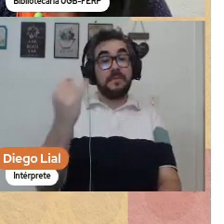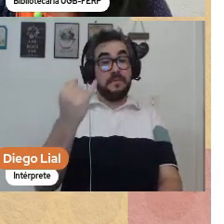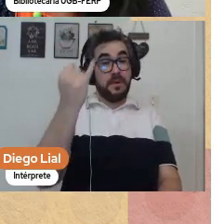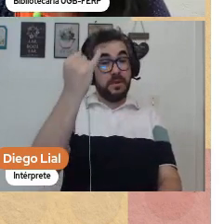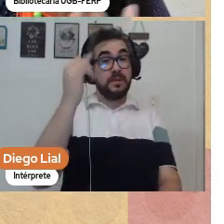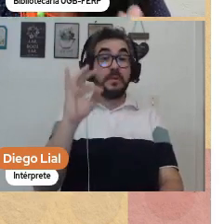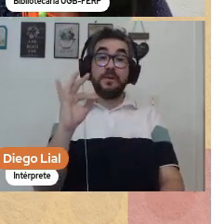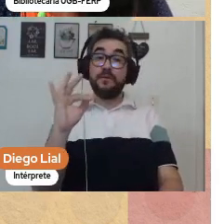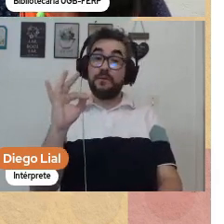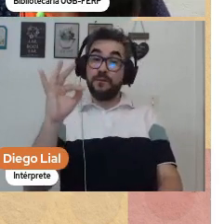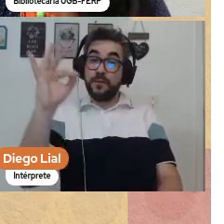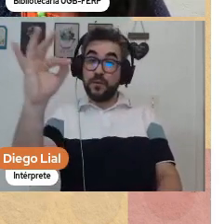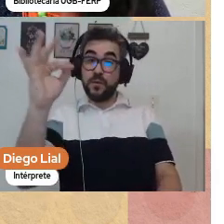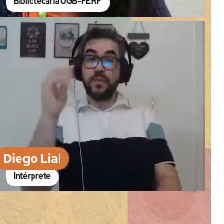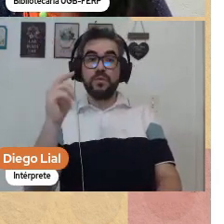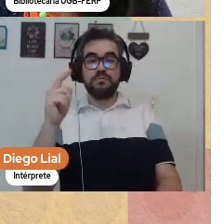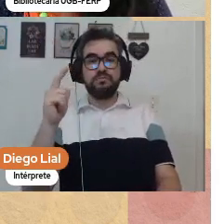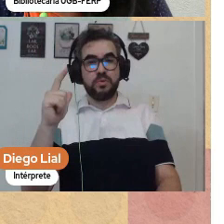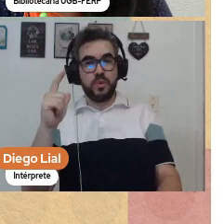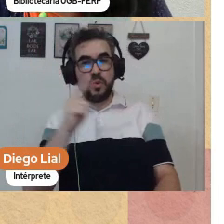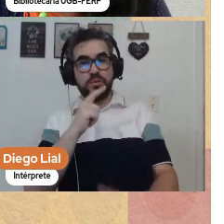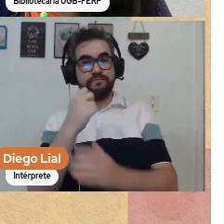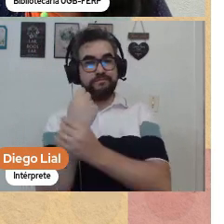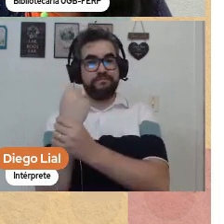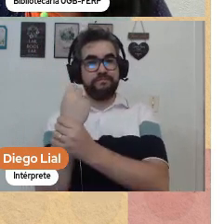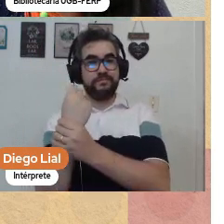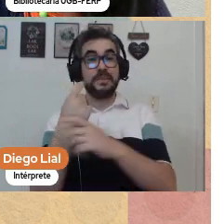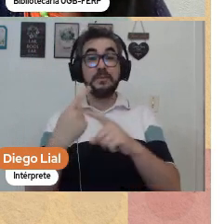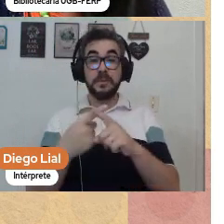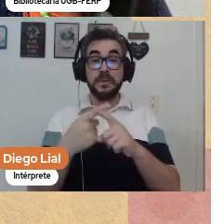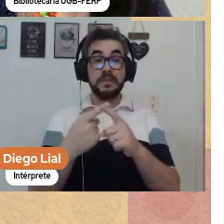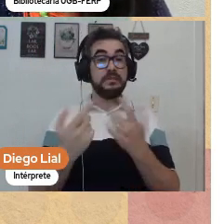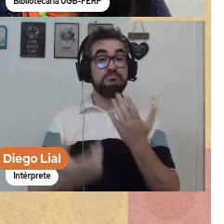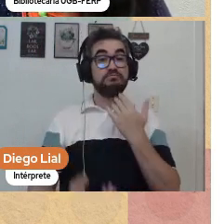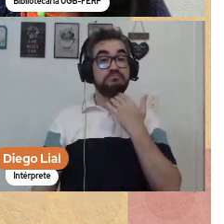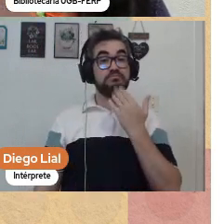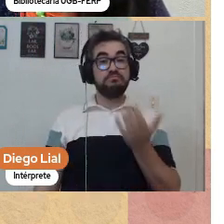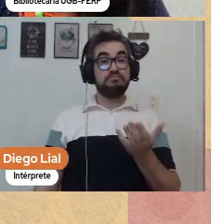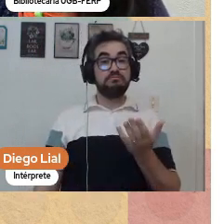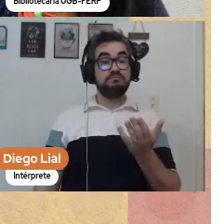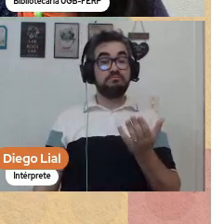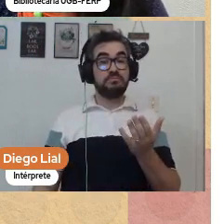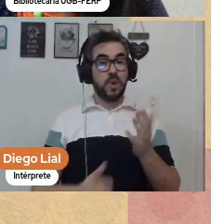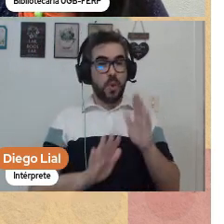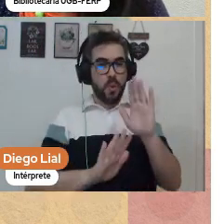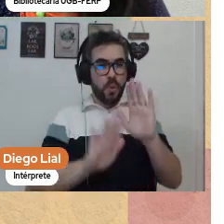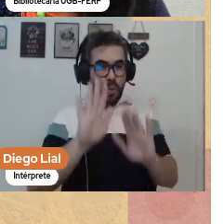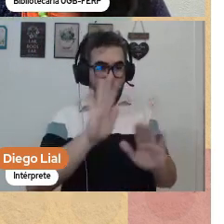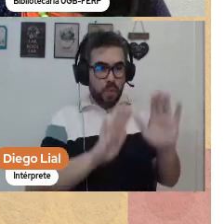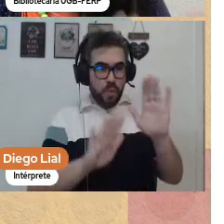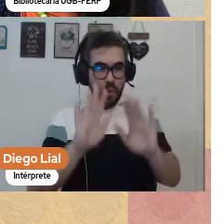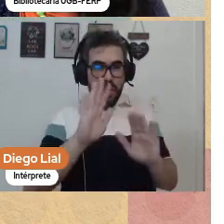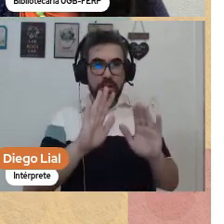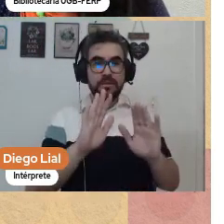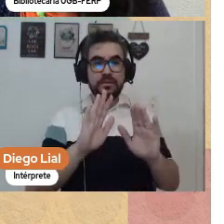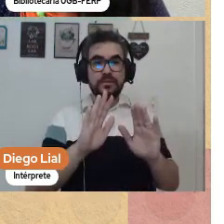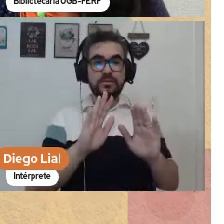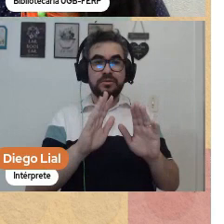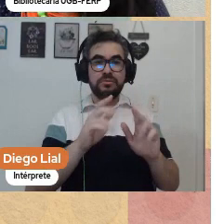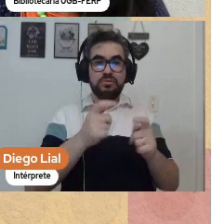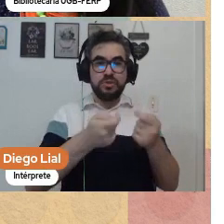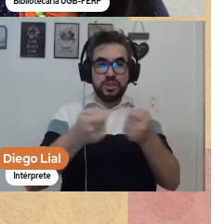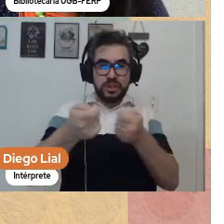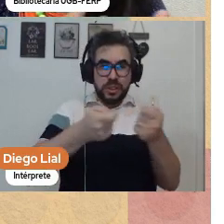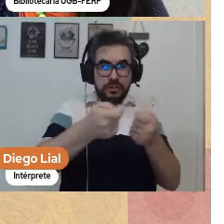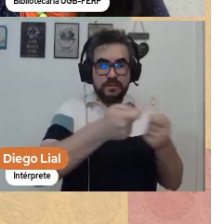Porque sem a gestão, sem essa parte de aplicação da gestão, seja arquivística, que é o caso aqui proposto, mas bibliográfica